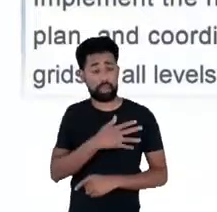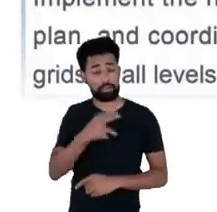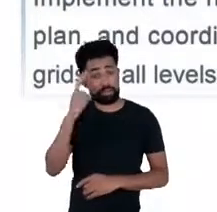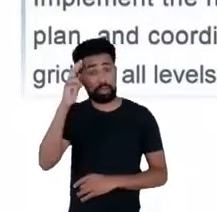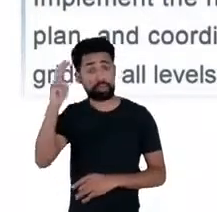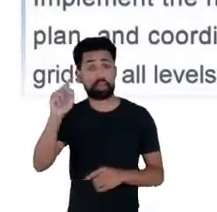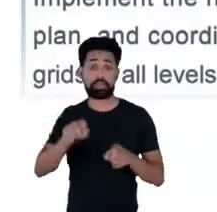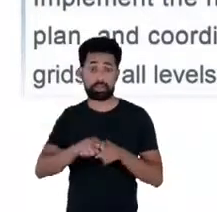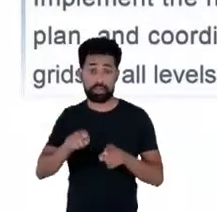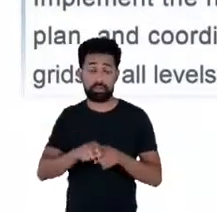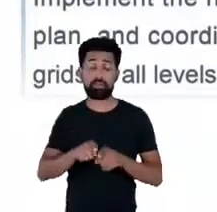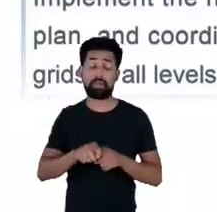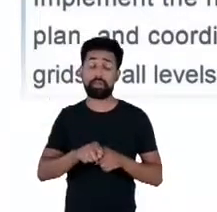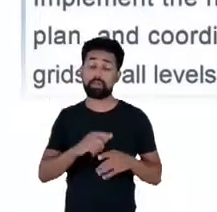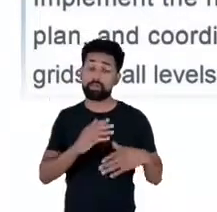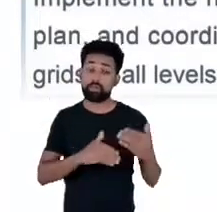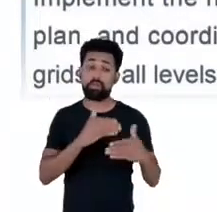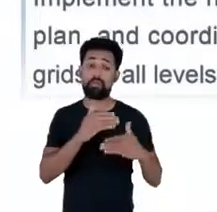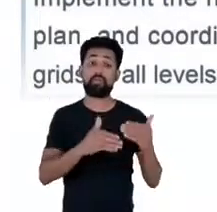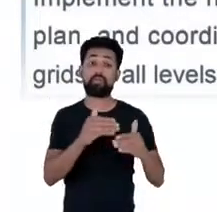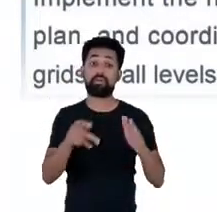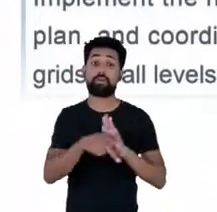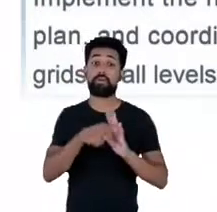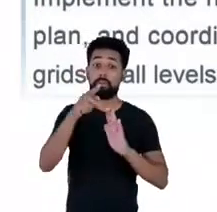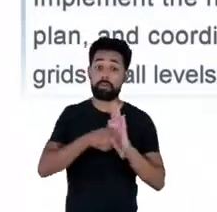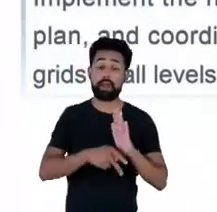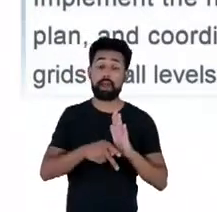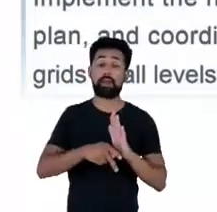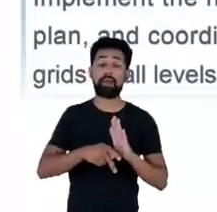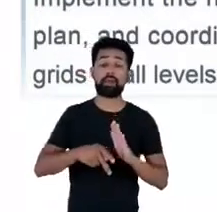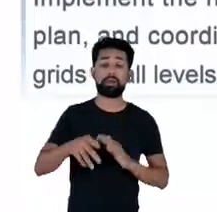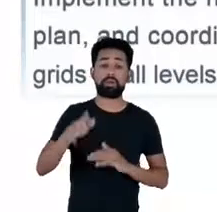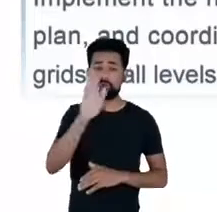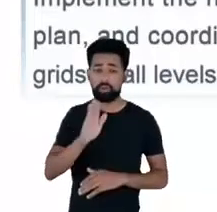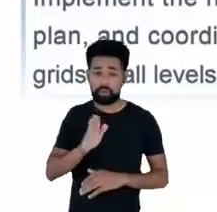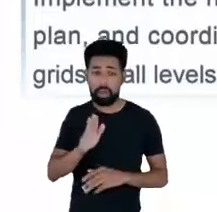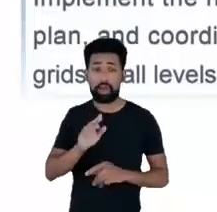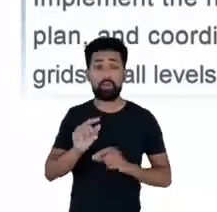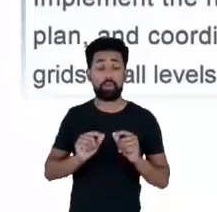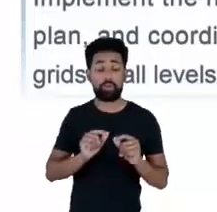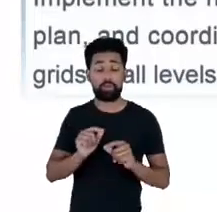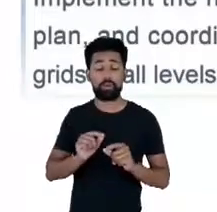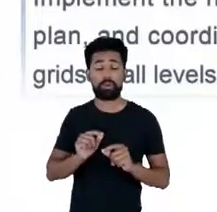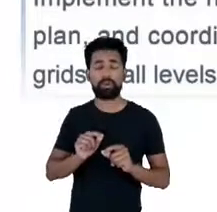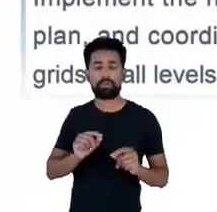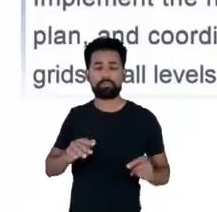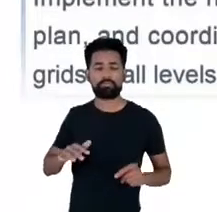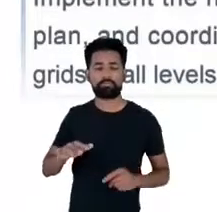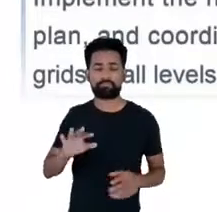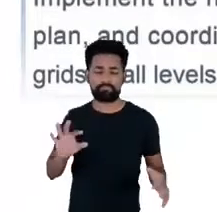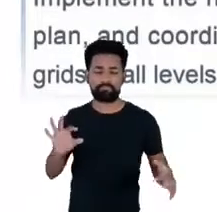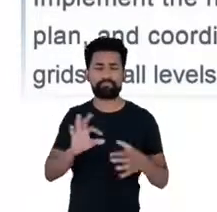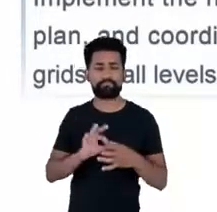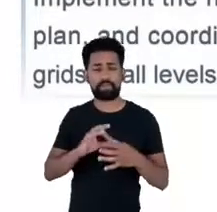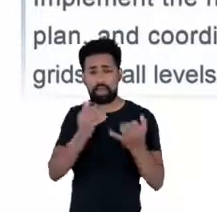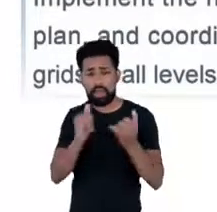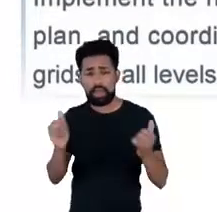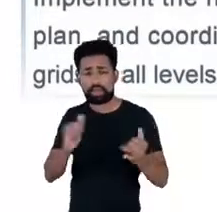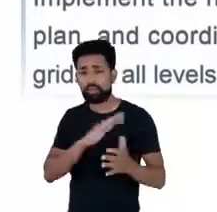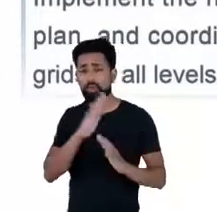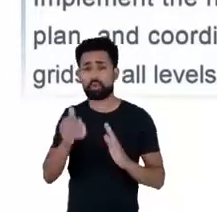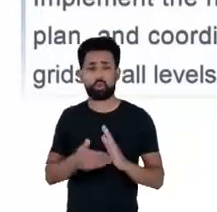e desenvolver o Plano Nacional para a coordenação e desenvolvimento das redes elétricas em todos os níveis.